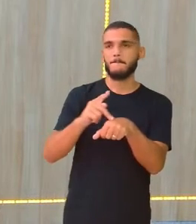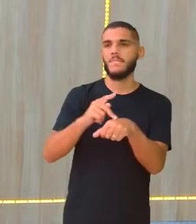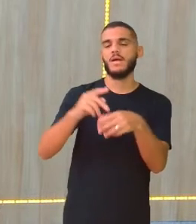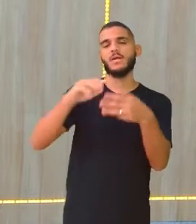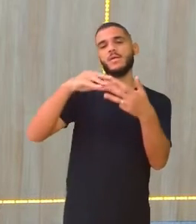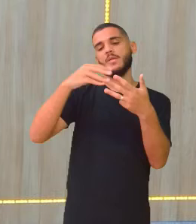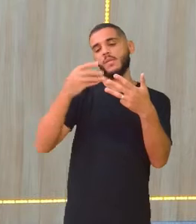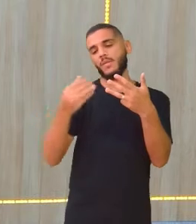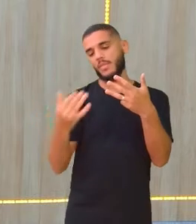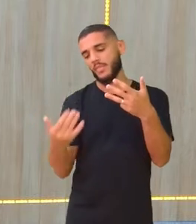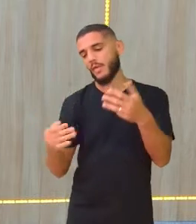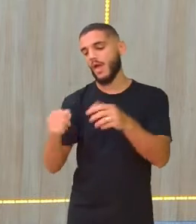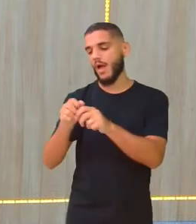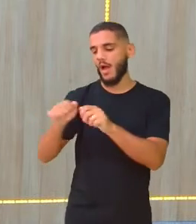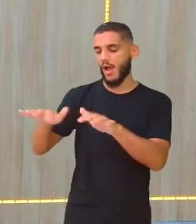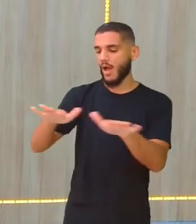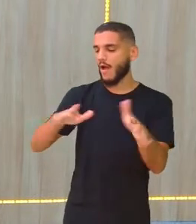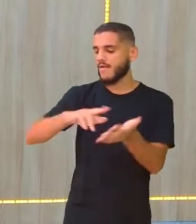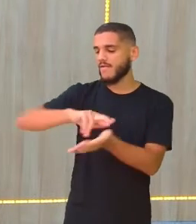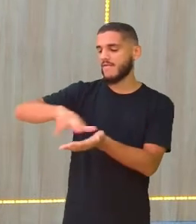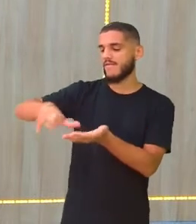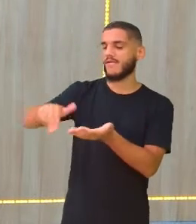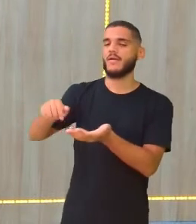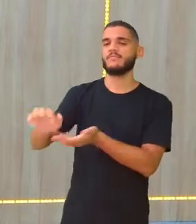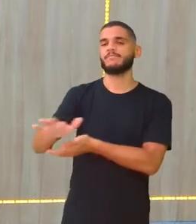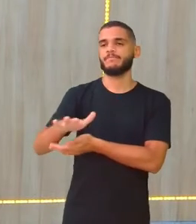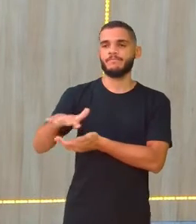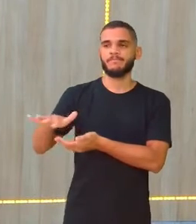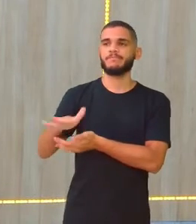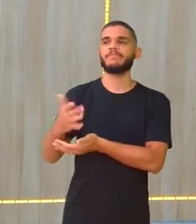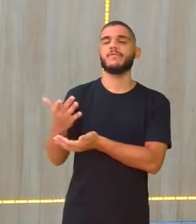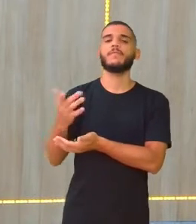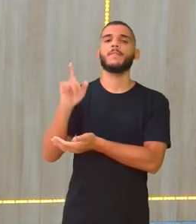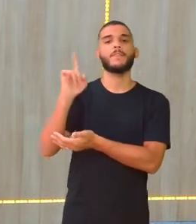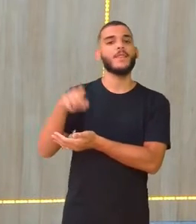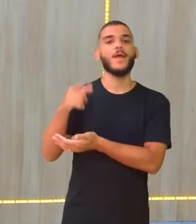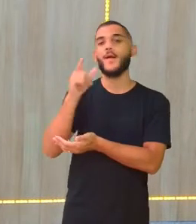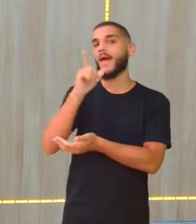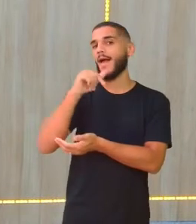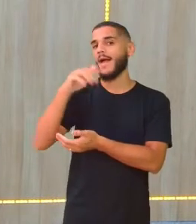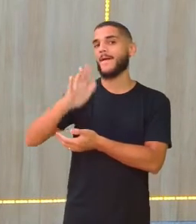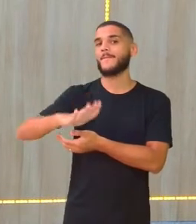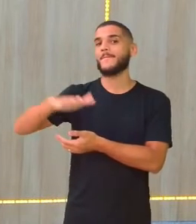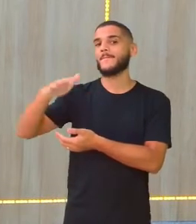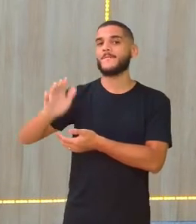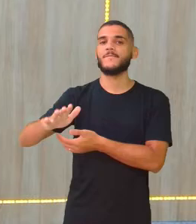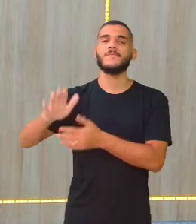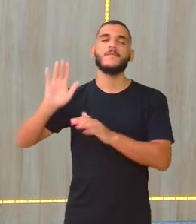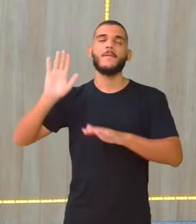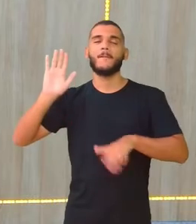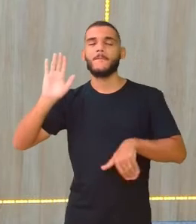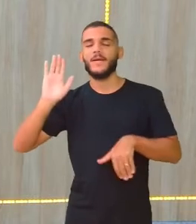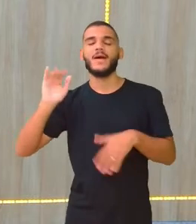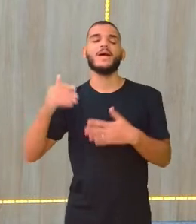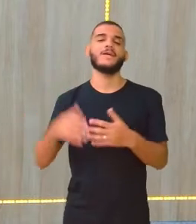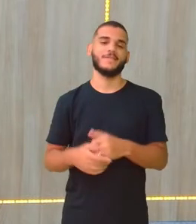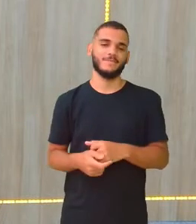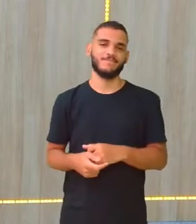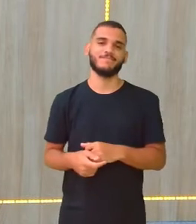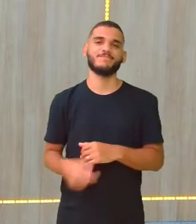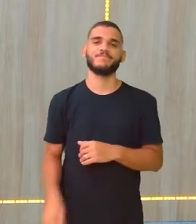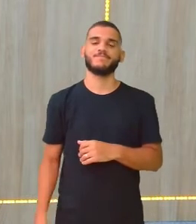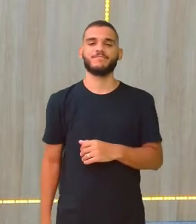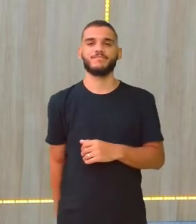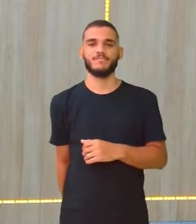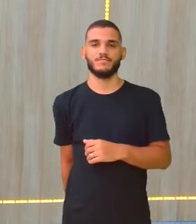acúmulo de sedimentos, né, o que são aí as praias, né, bastante acúmulo de